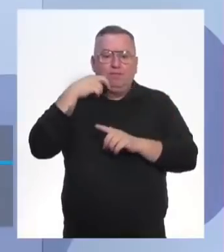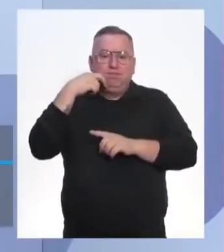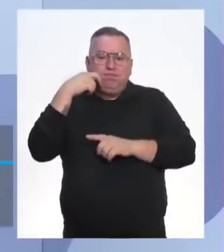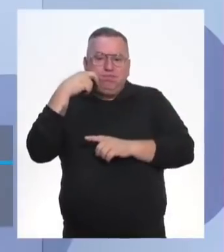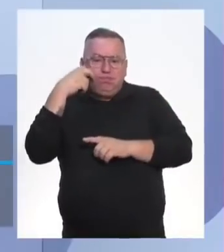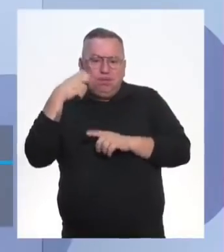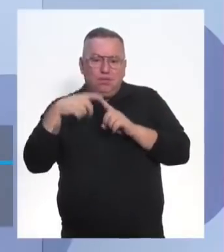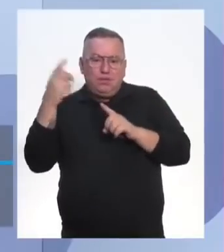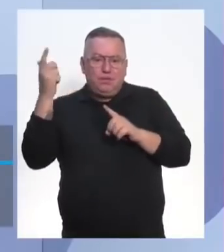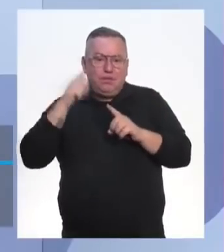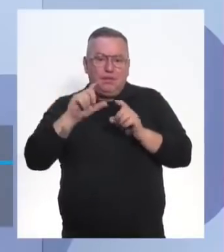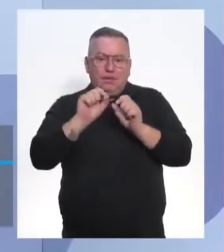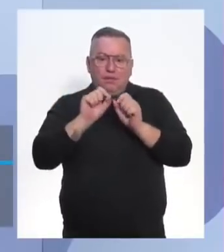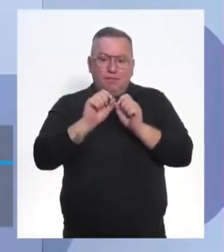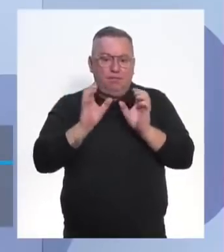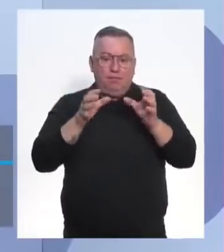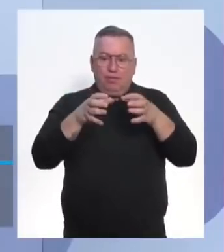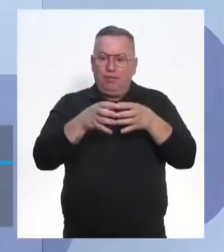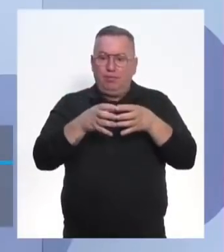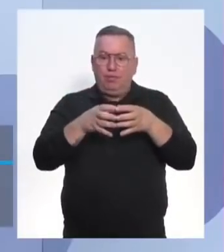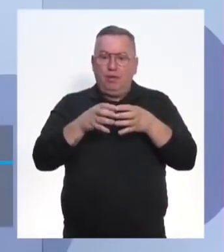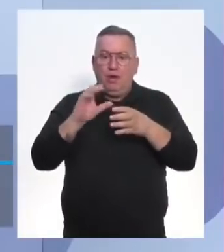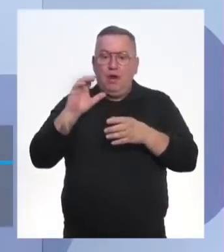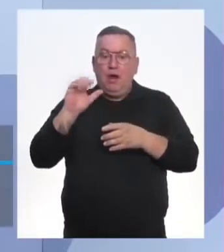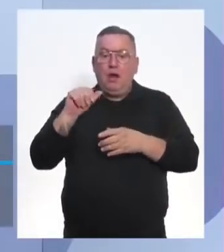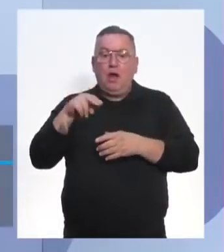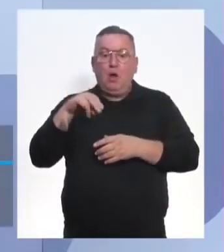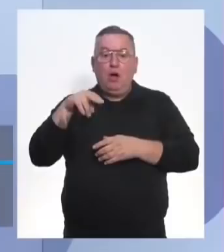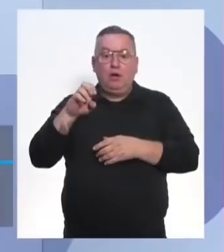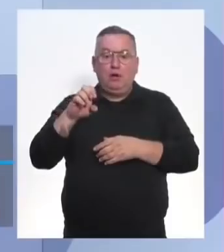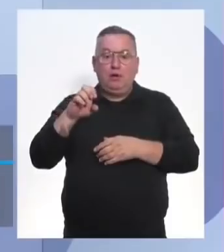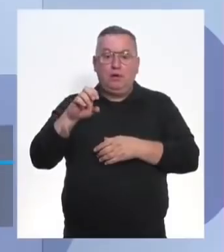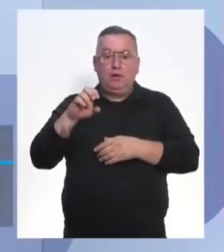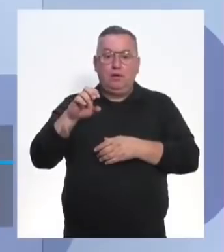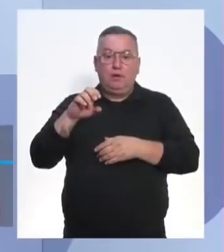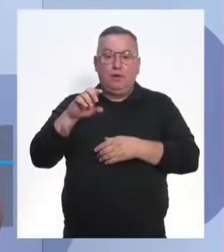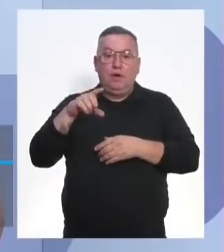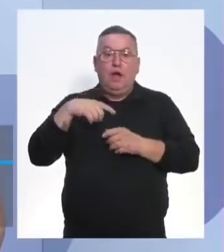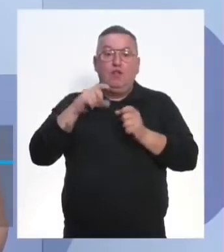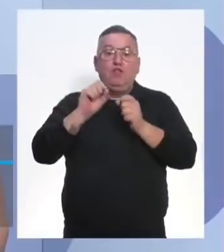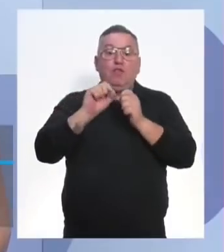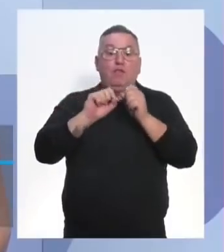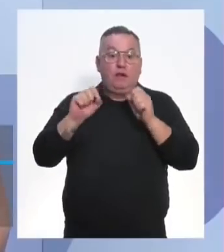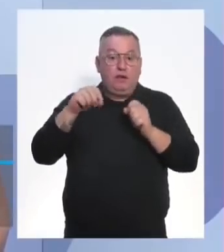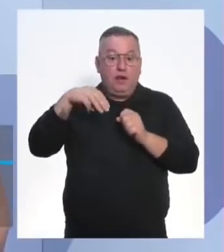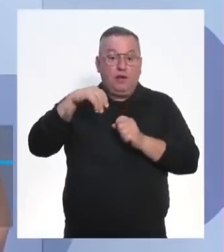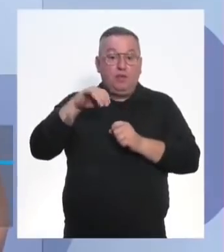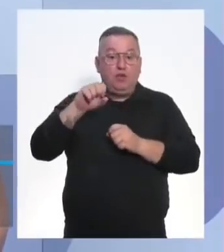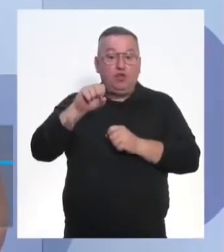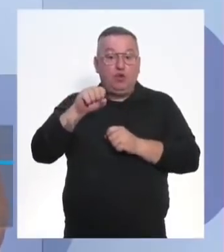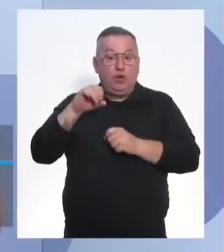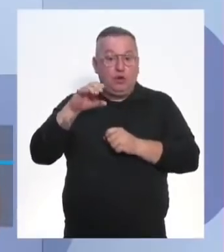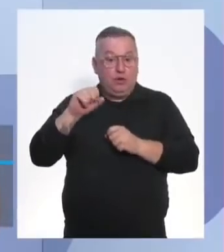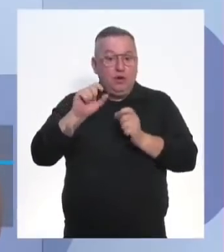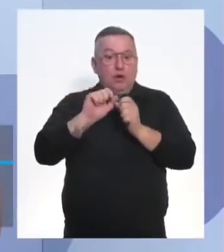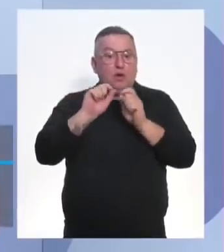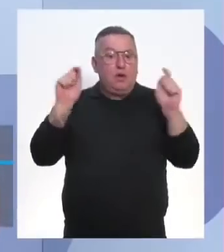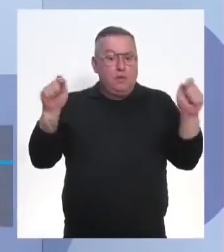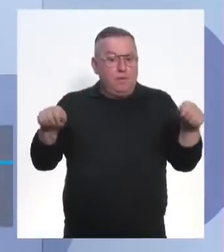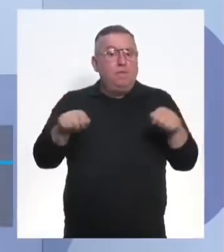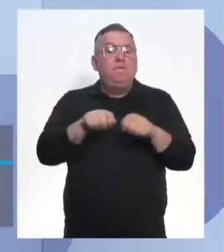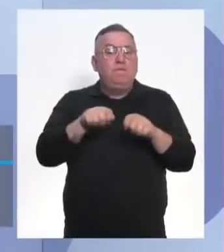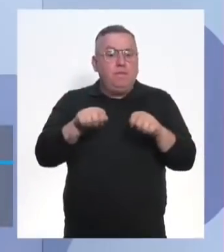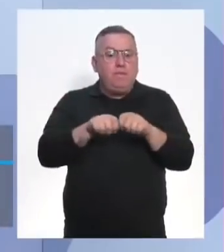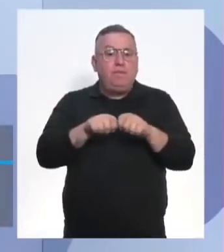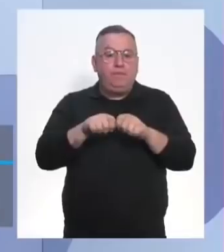ela não conseguiu formar uma equipe. Cauane, isso não te impede, assim, de fazer as missões, né? Você pode fazer